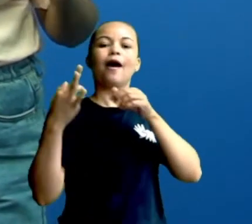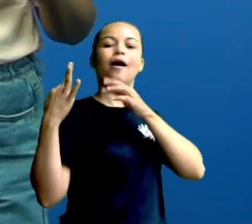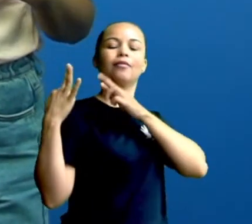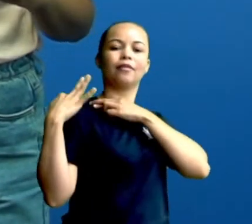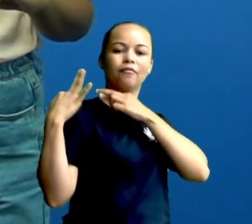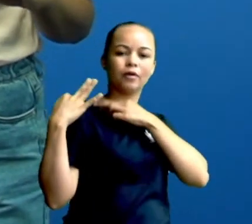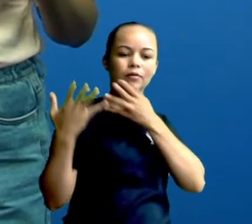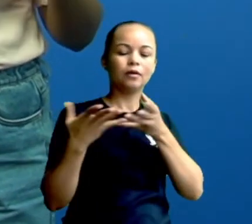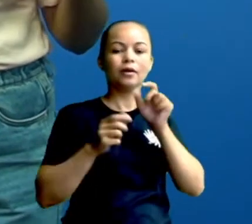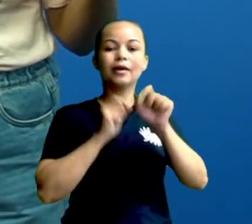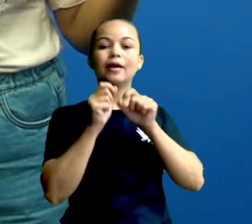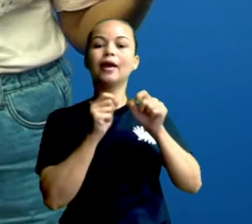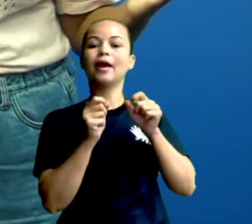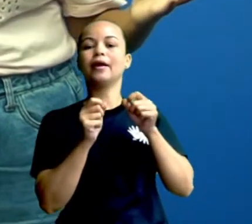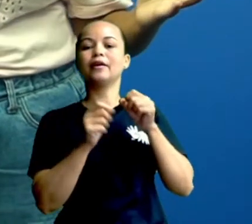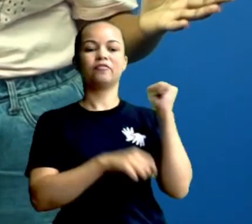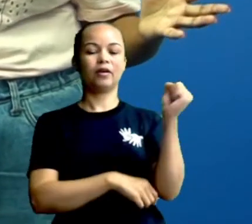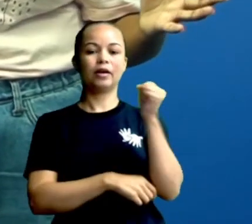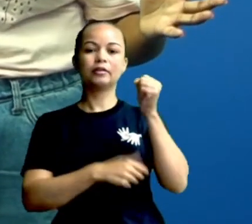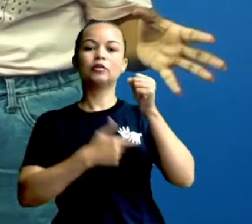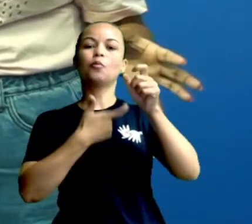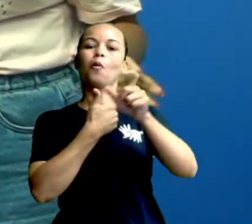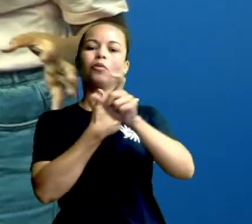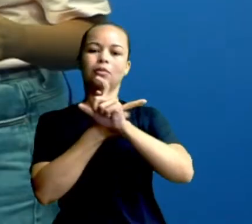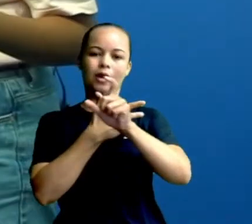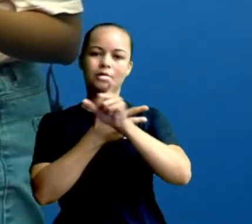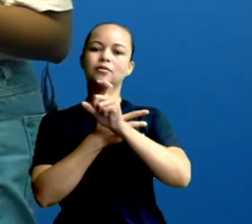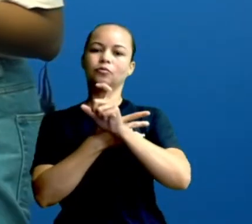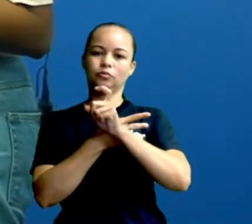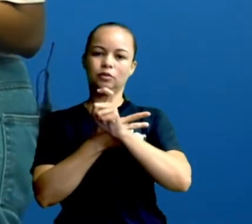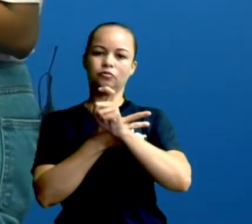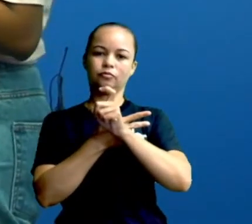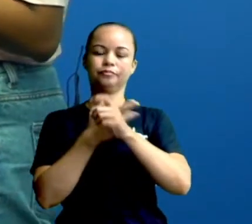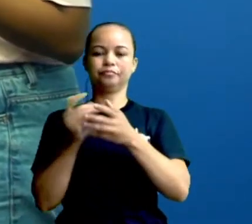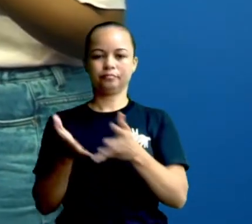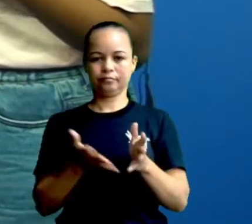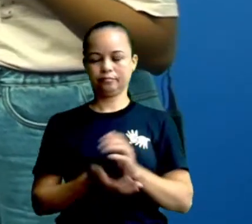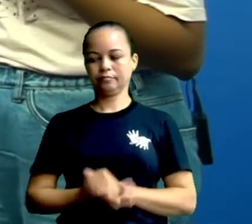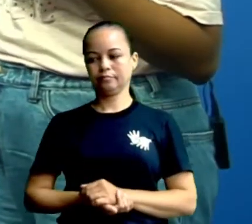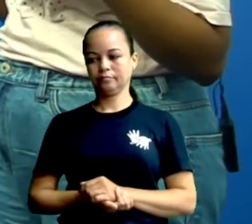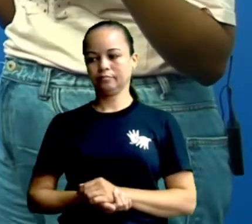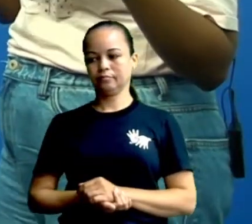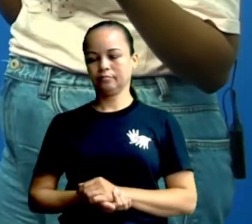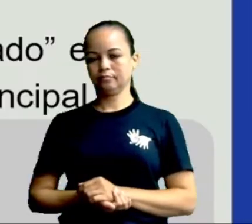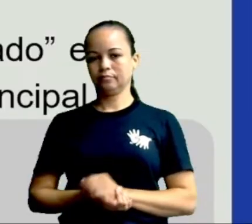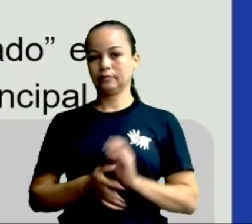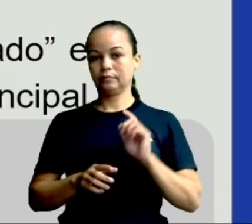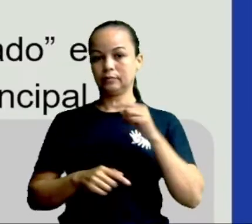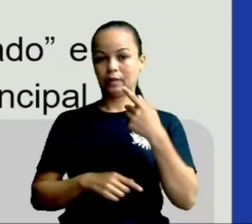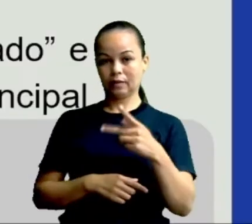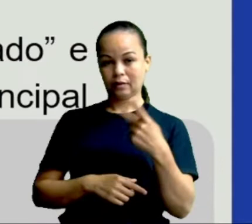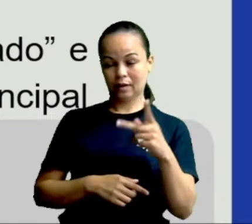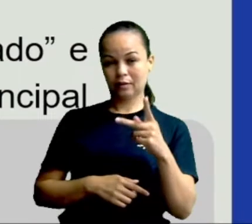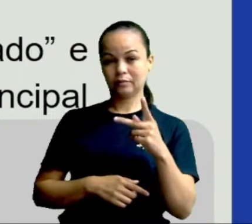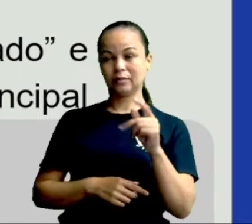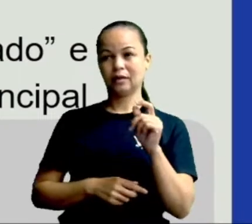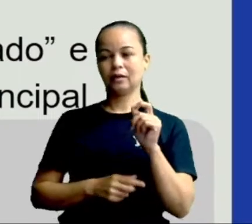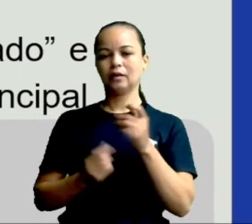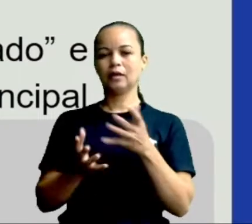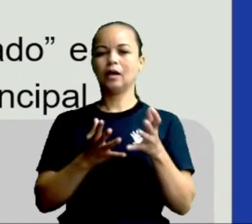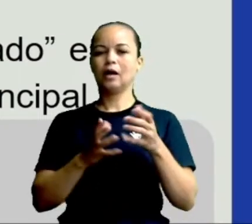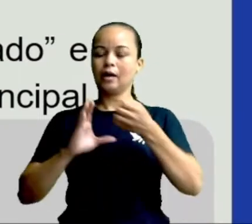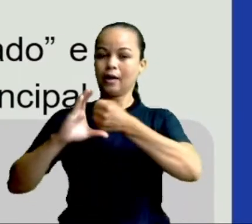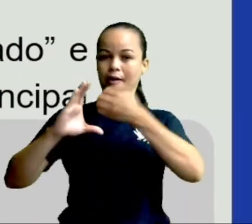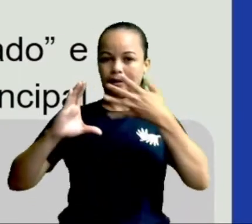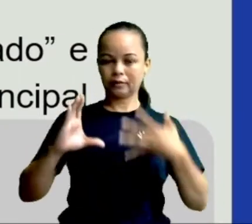os cargos do executivo do Poder Executivo tá então a Nesse caso a